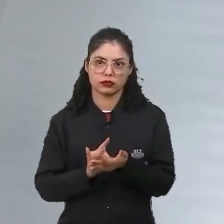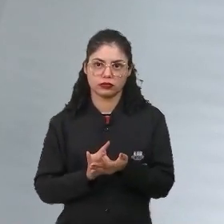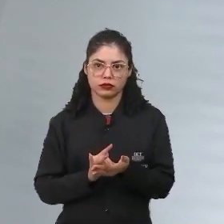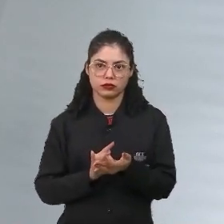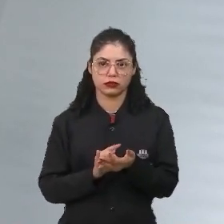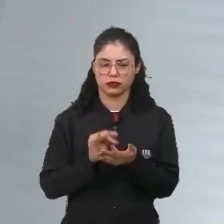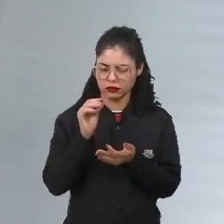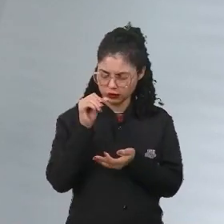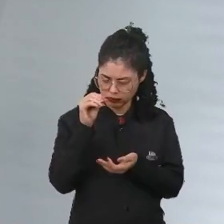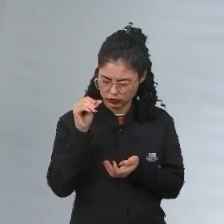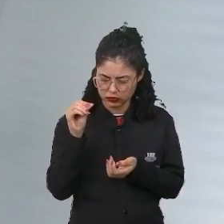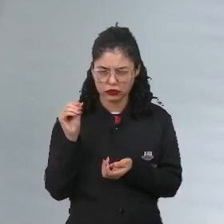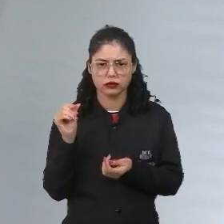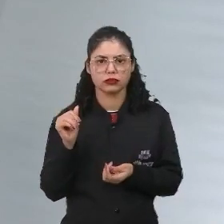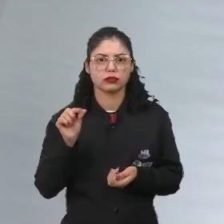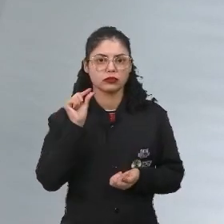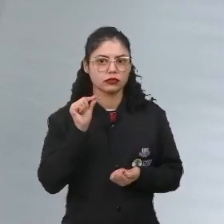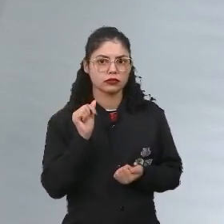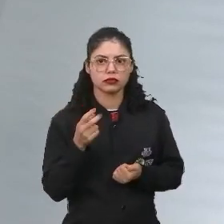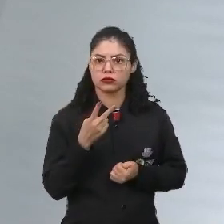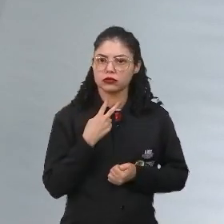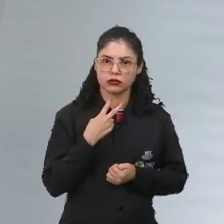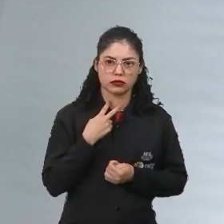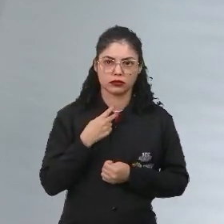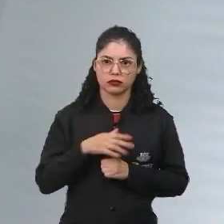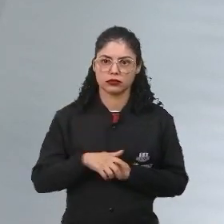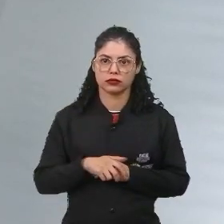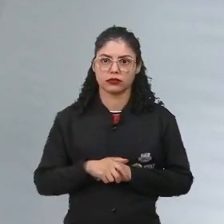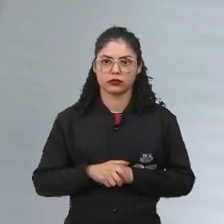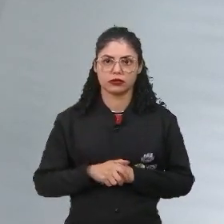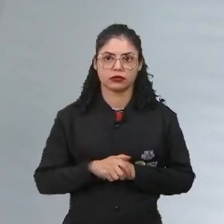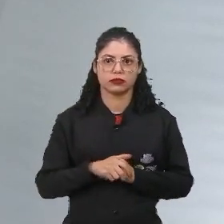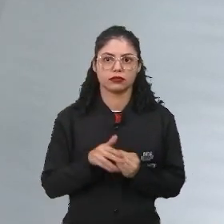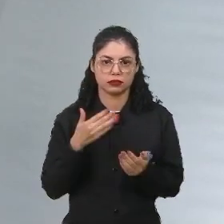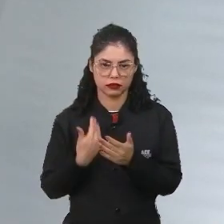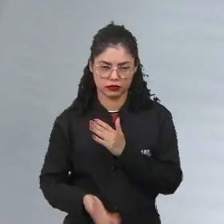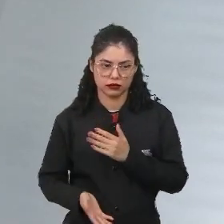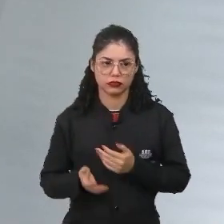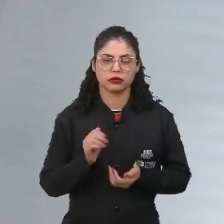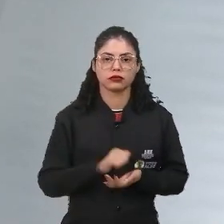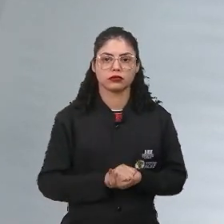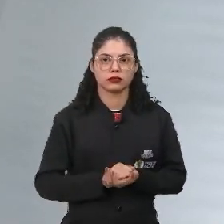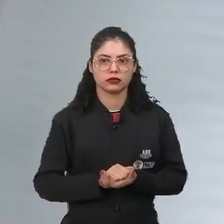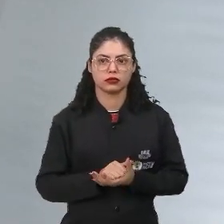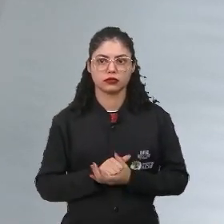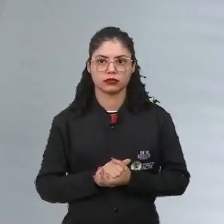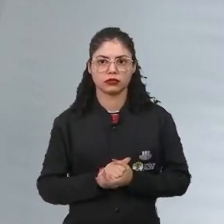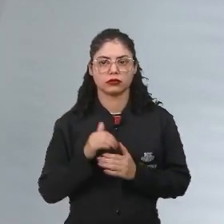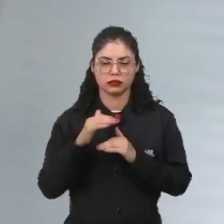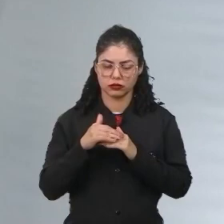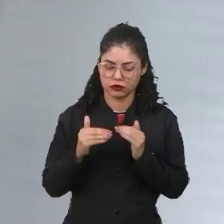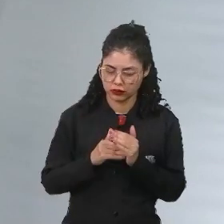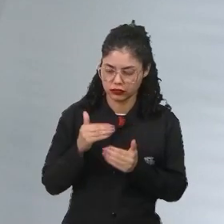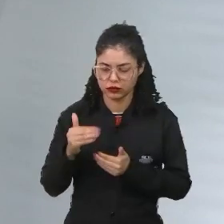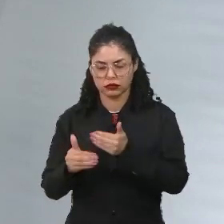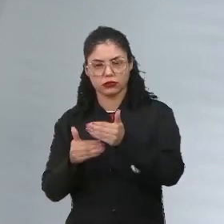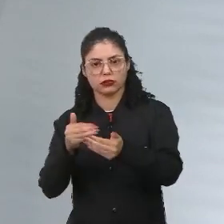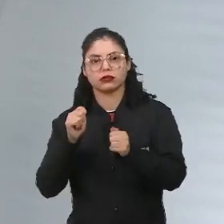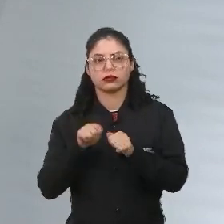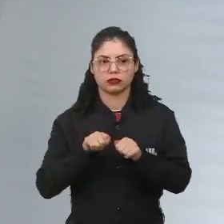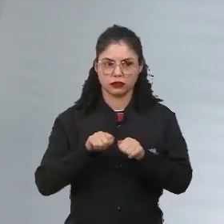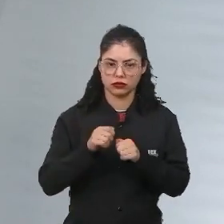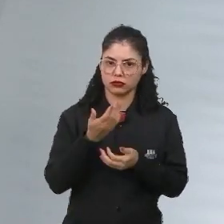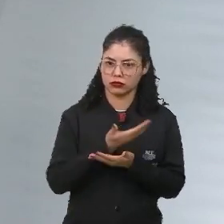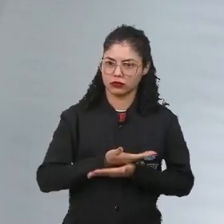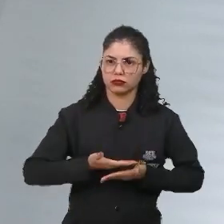grãos bem pequenos. Então, eles não podem perder esses grãos de ouro. Todo um cuidado, fazendo